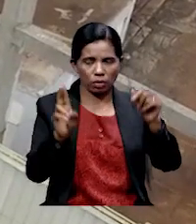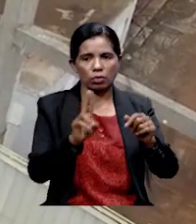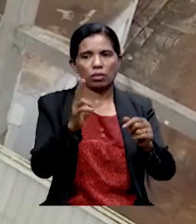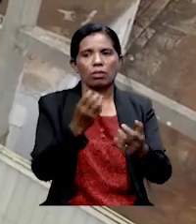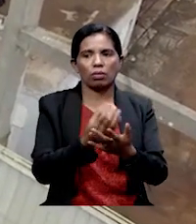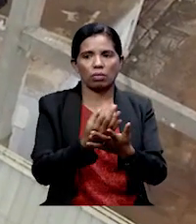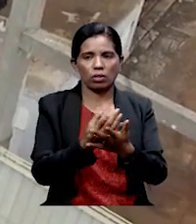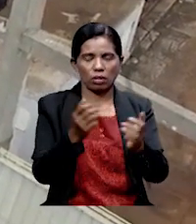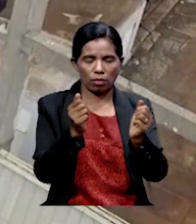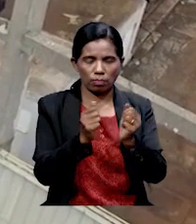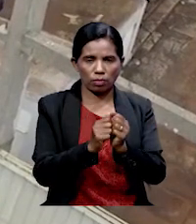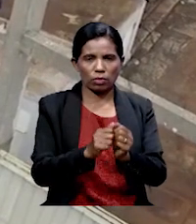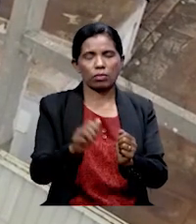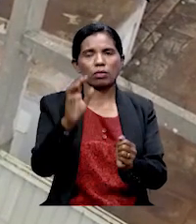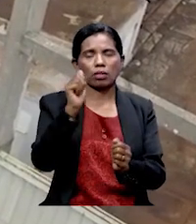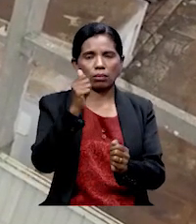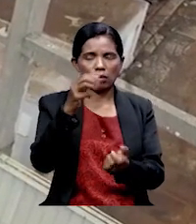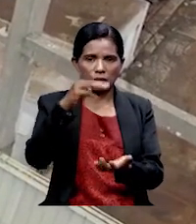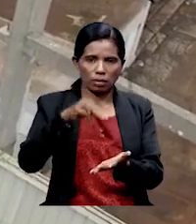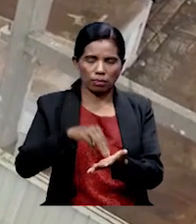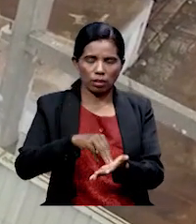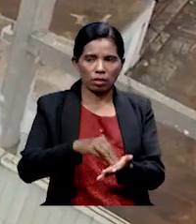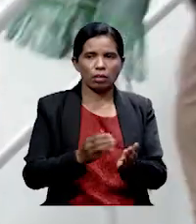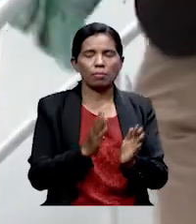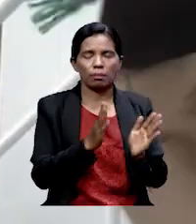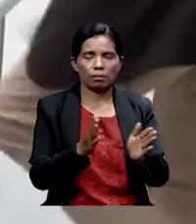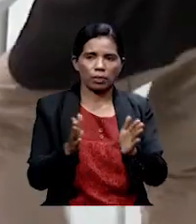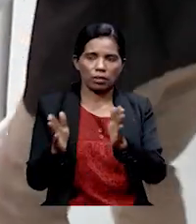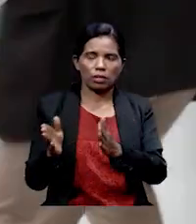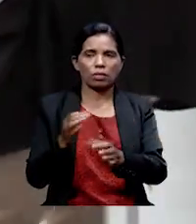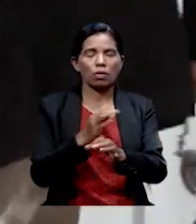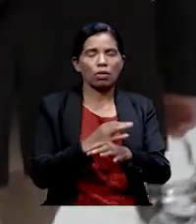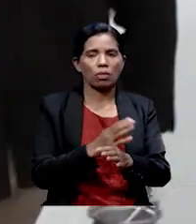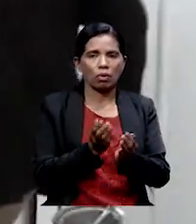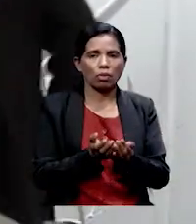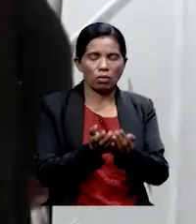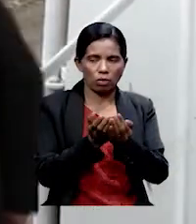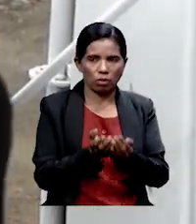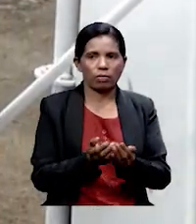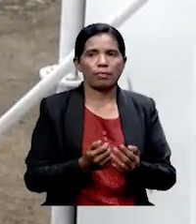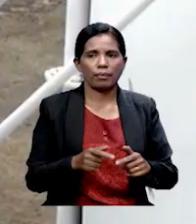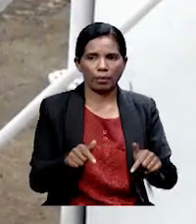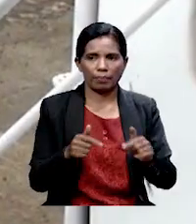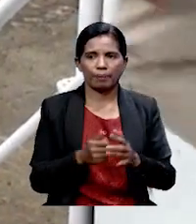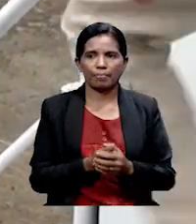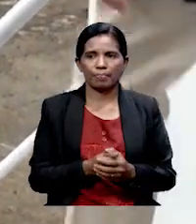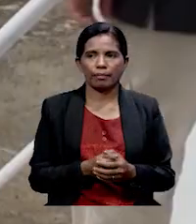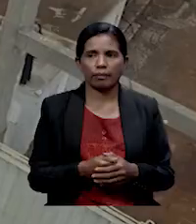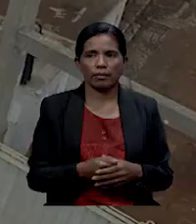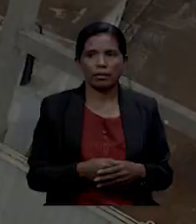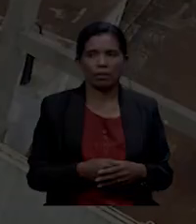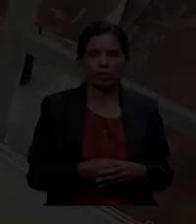euro tokon sanul resin ba prosesu konstruksaun roferi hak solok ne. Ada Ritu Simenes, Bengwinda Simenes, GMN.